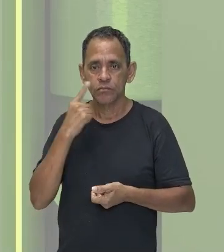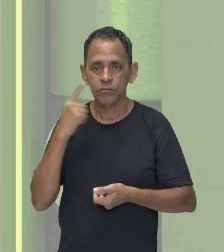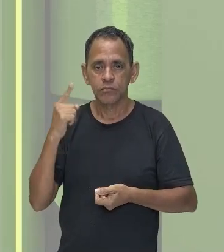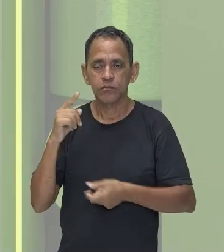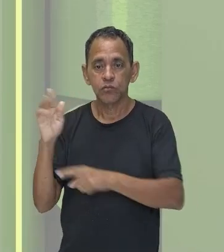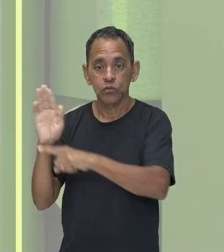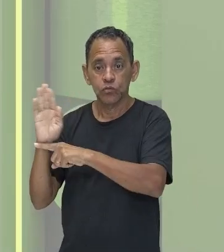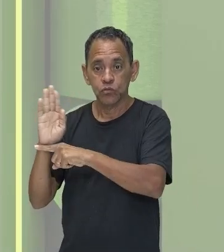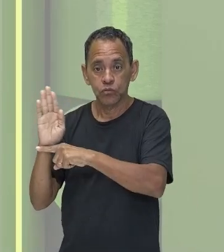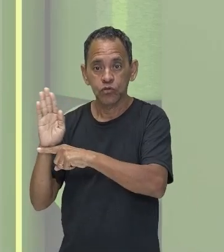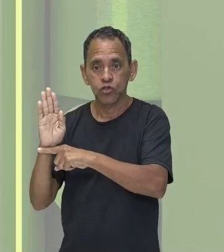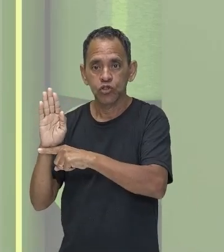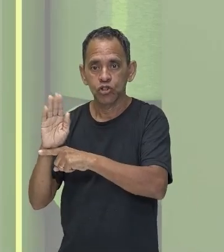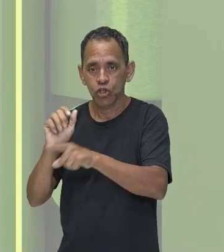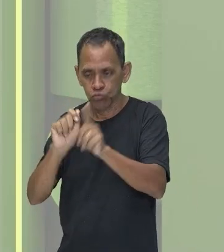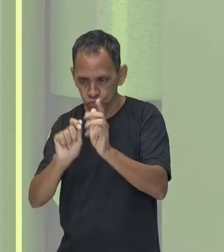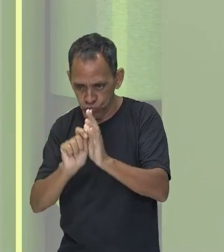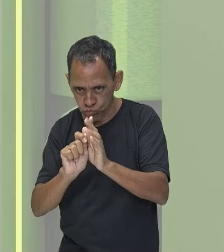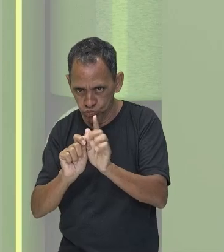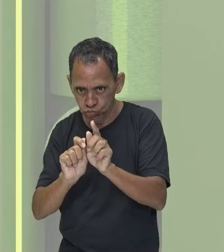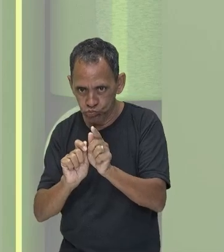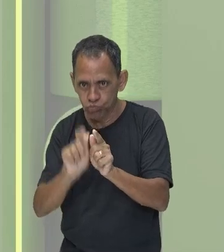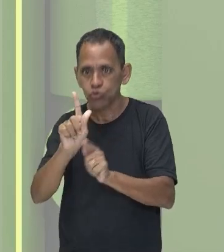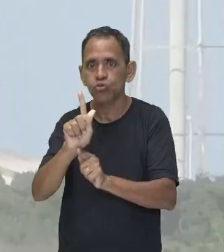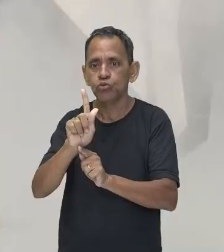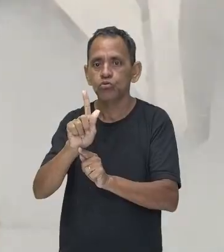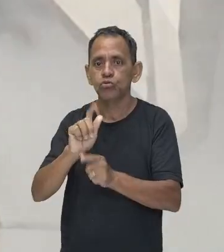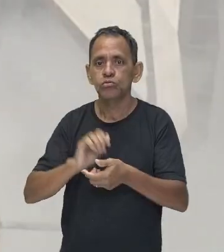foguete sendo lançado. Vamos assistir.